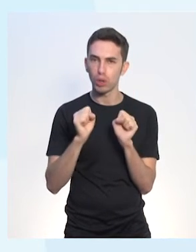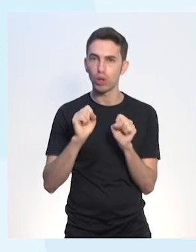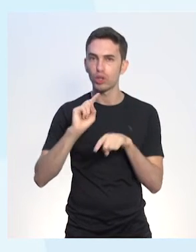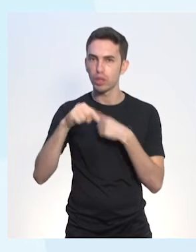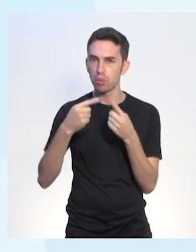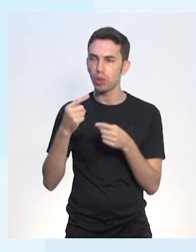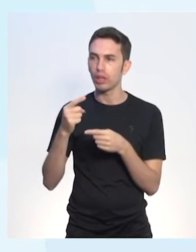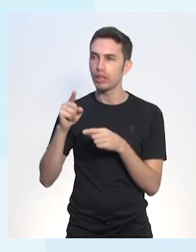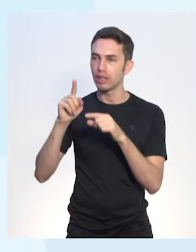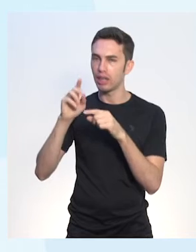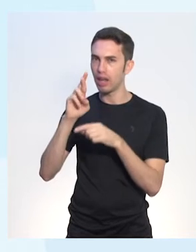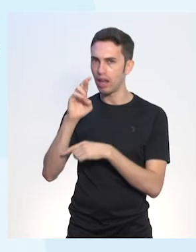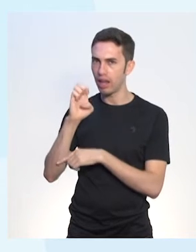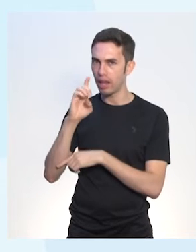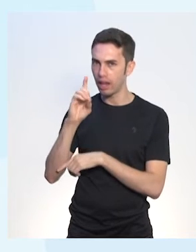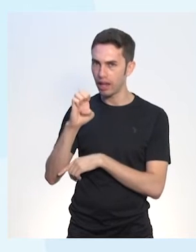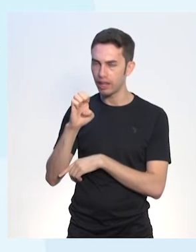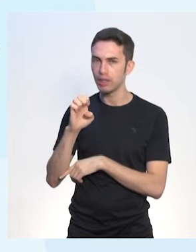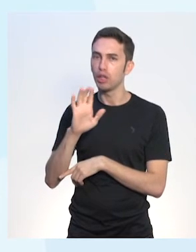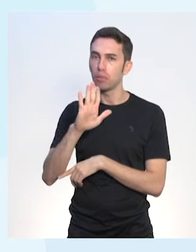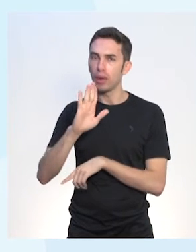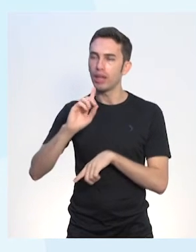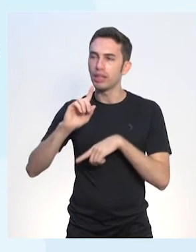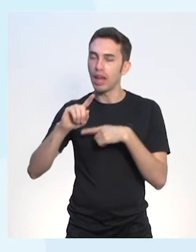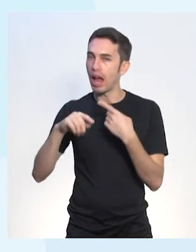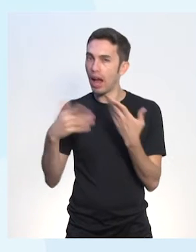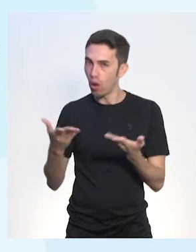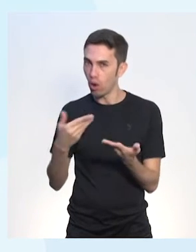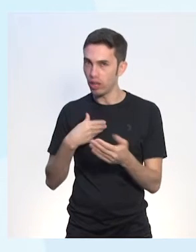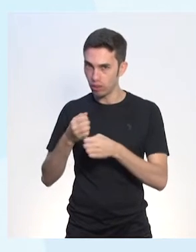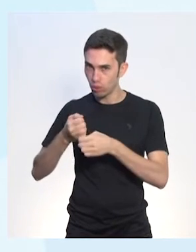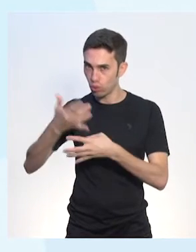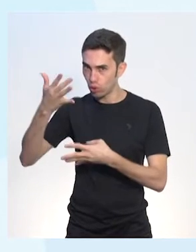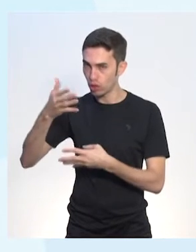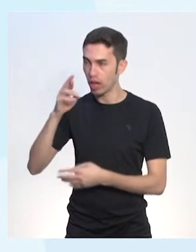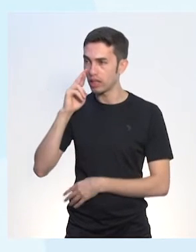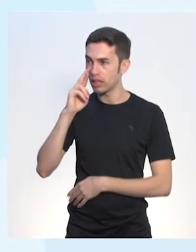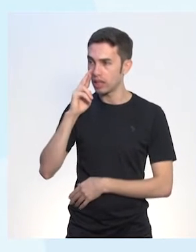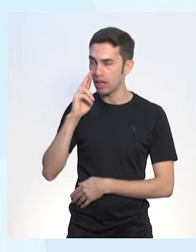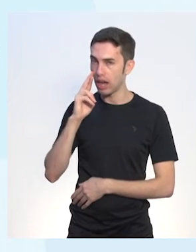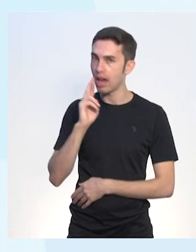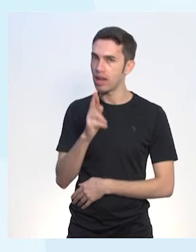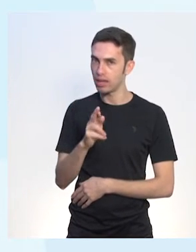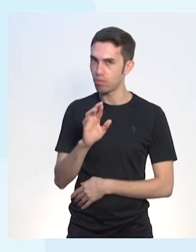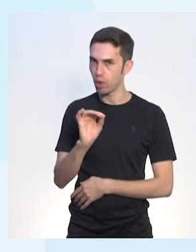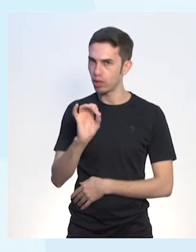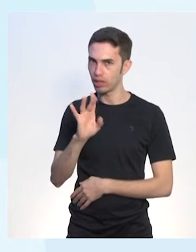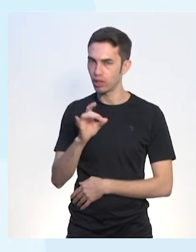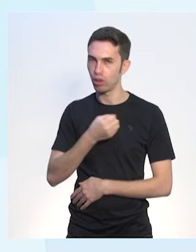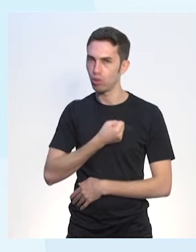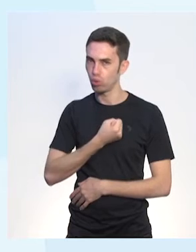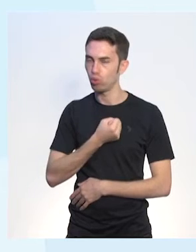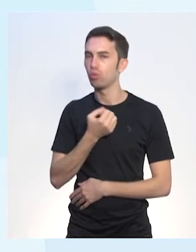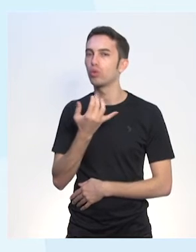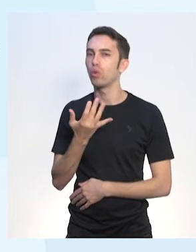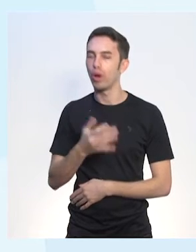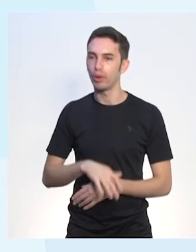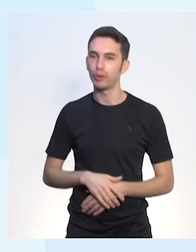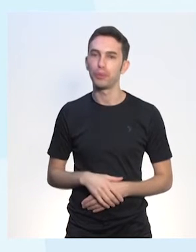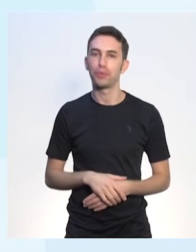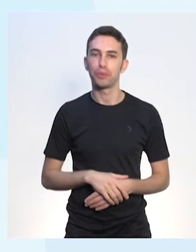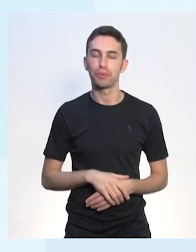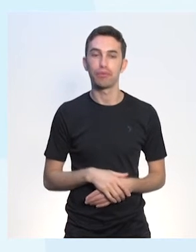Mas, então, qual que é a ideia? Faz o esquema no caderno e aí calcula. A gente sabe que o primeiro